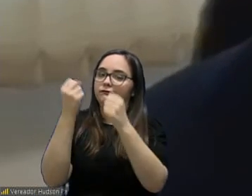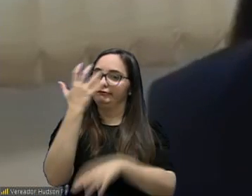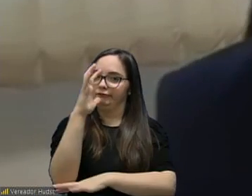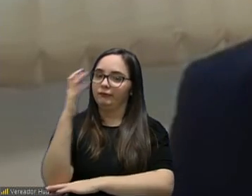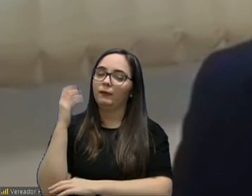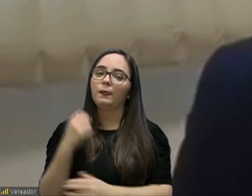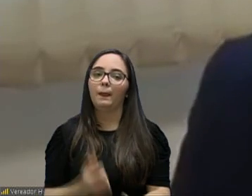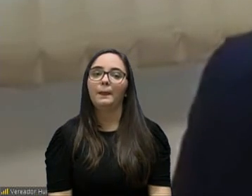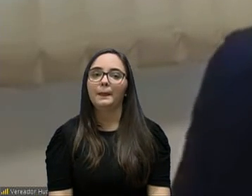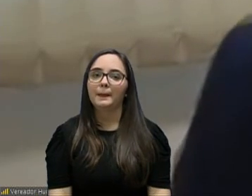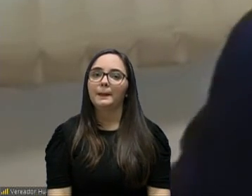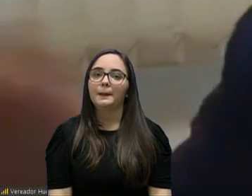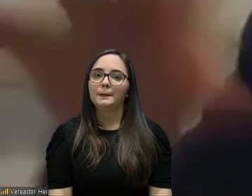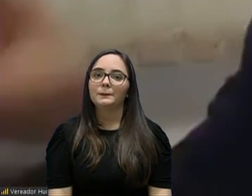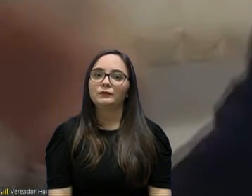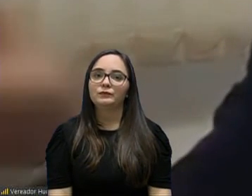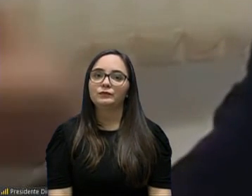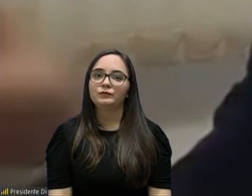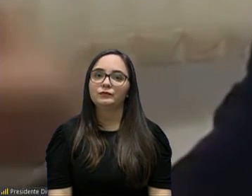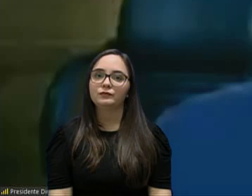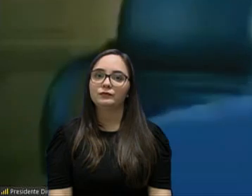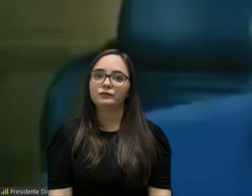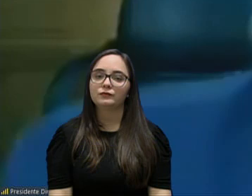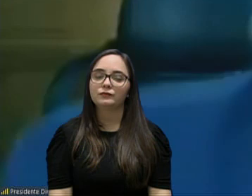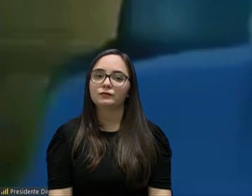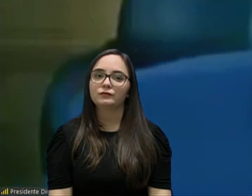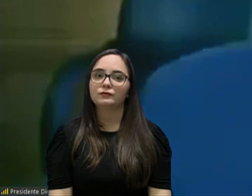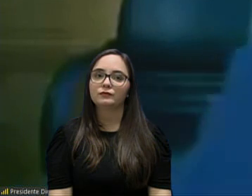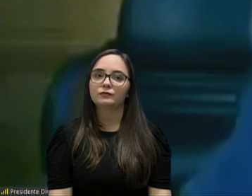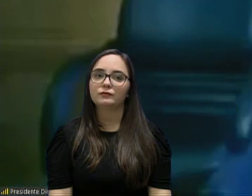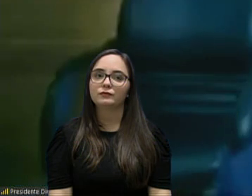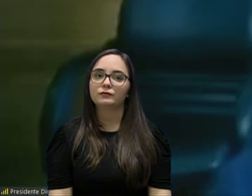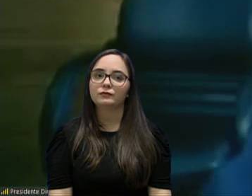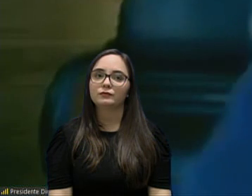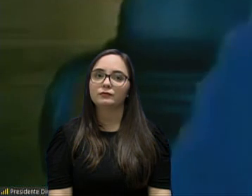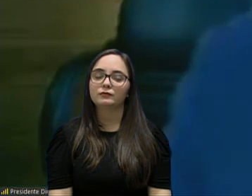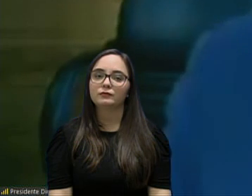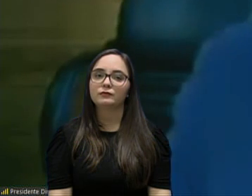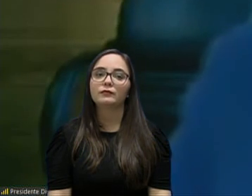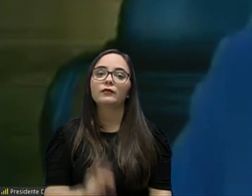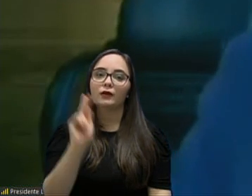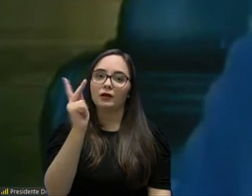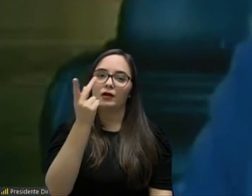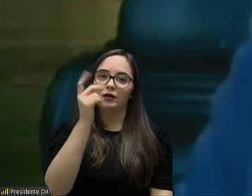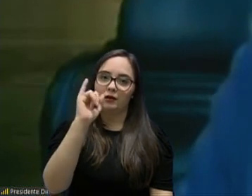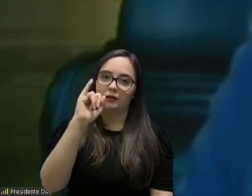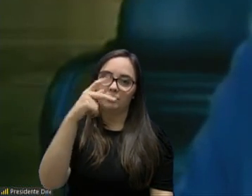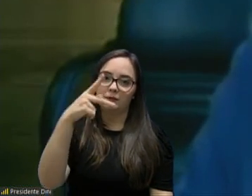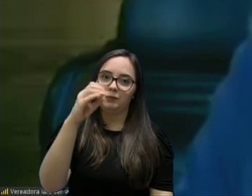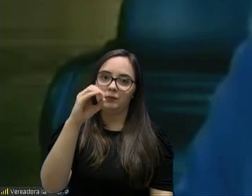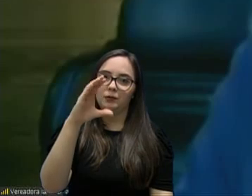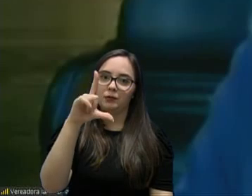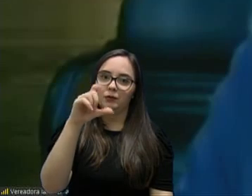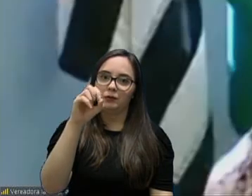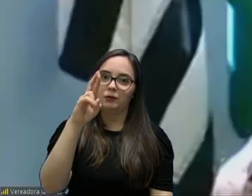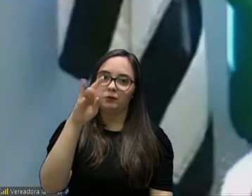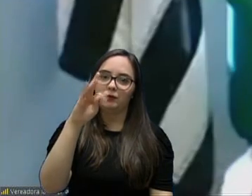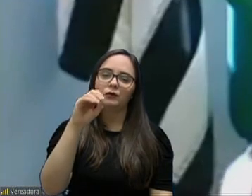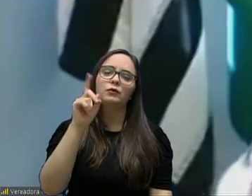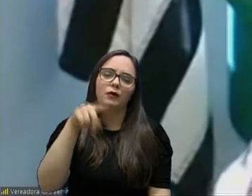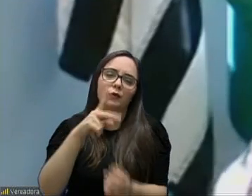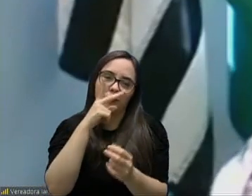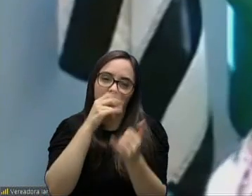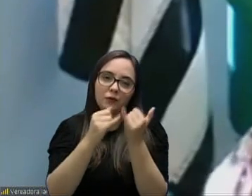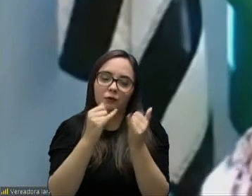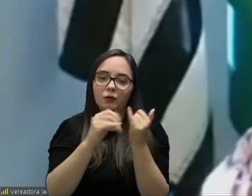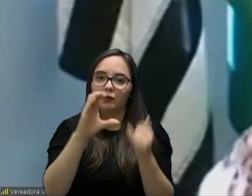Na verdade, esse hipoclorito, resumindo... Vamos lá, então, qual que vai ser o cloro. Eu vou apresentar a emenda